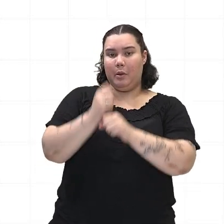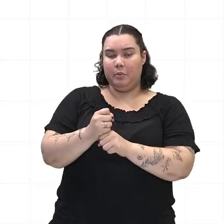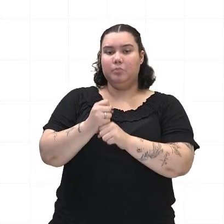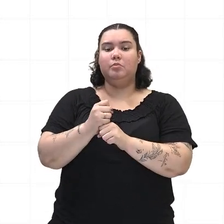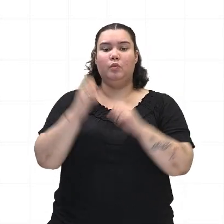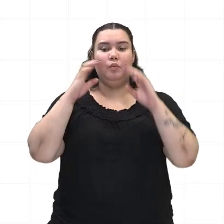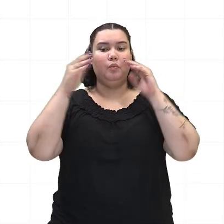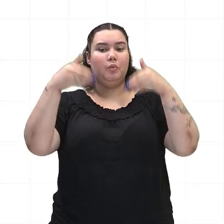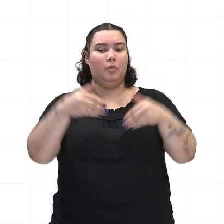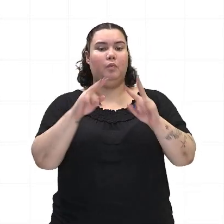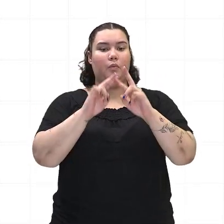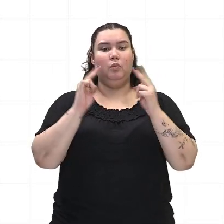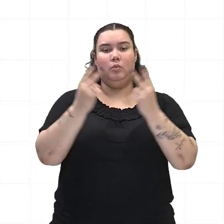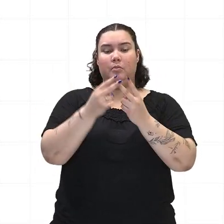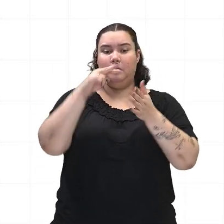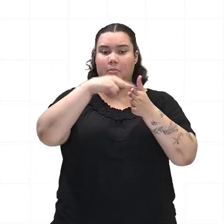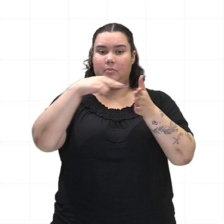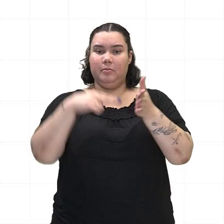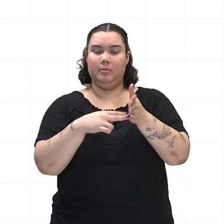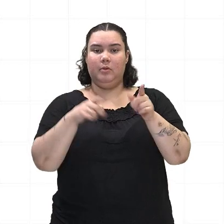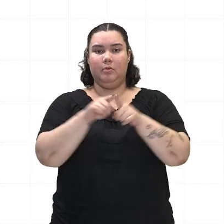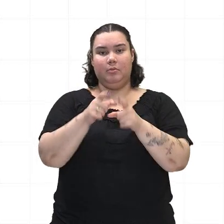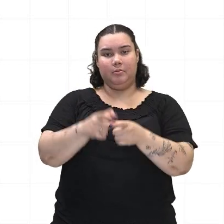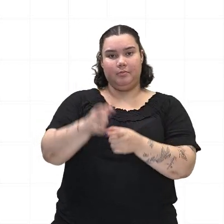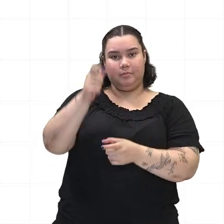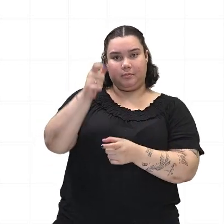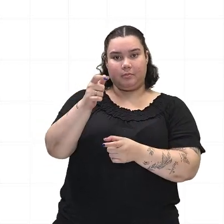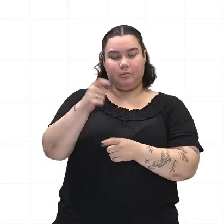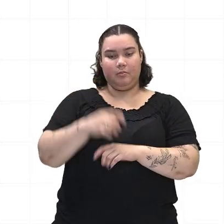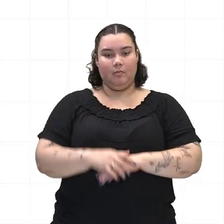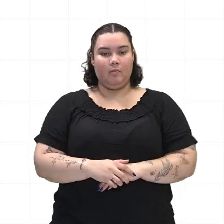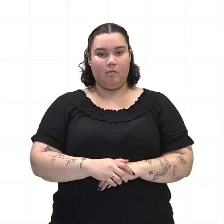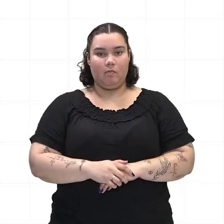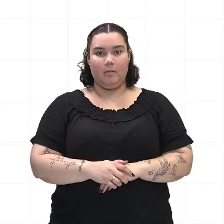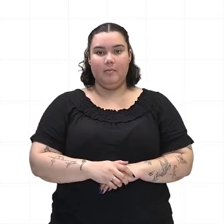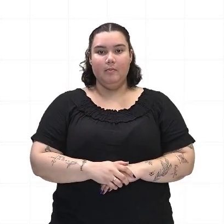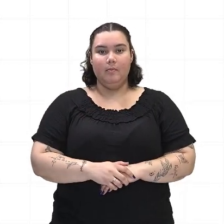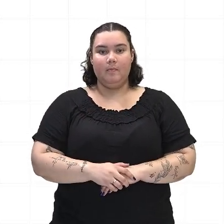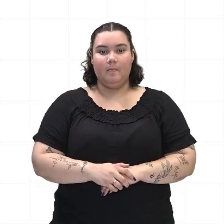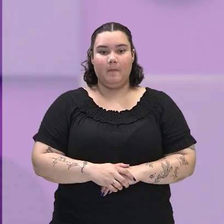com volumes de prisma e de cilindros retos.